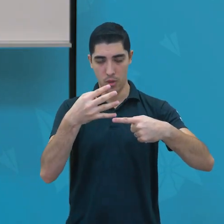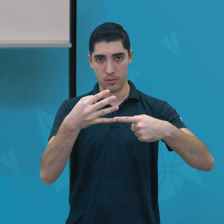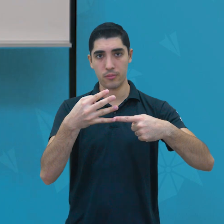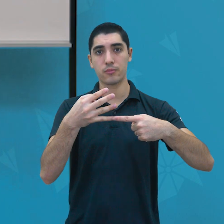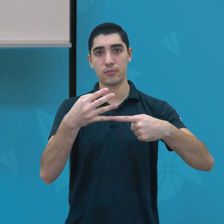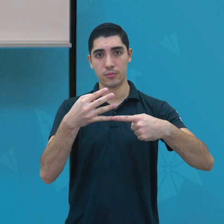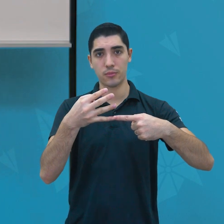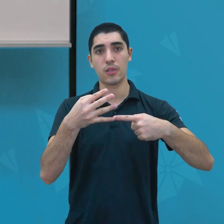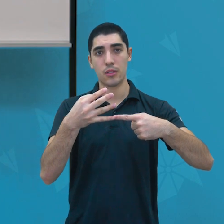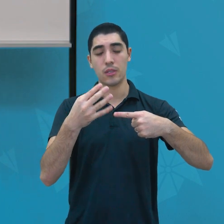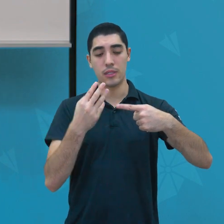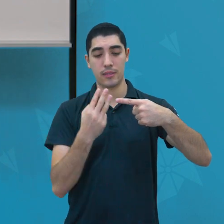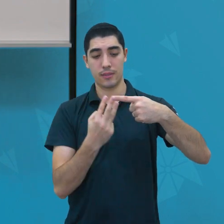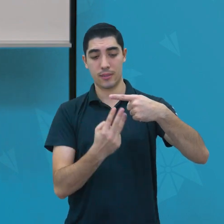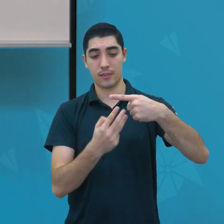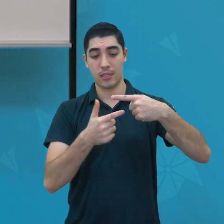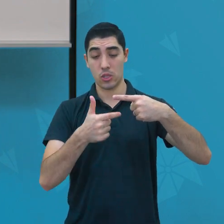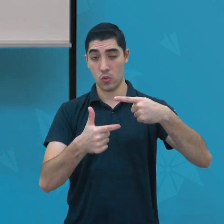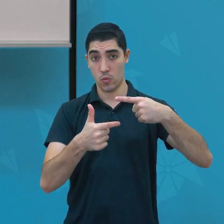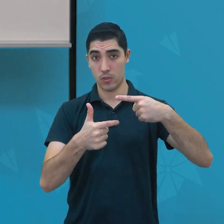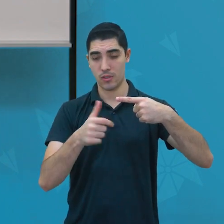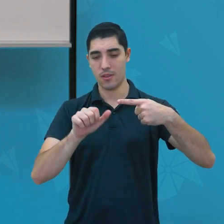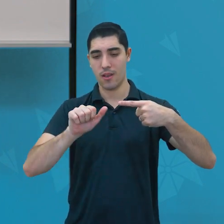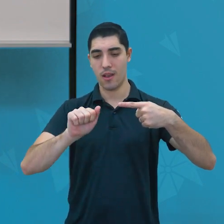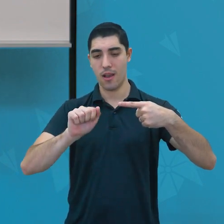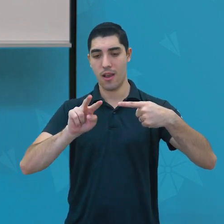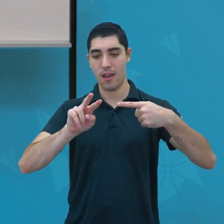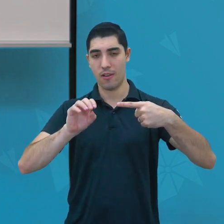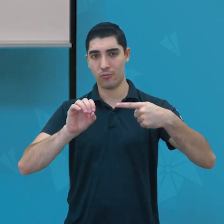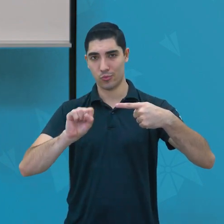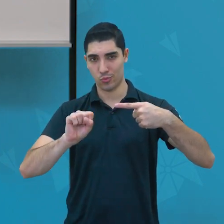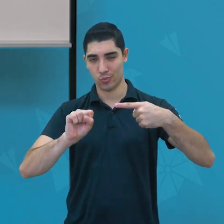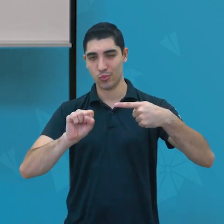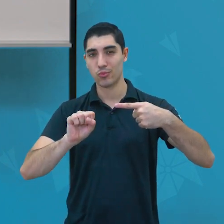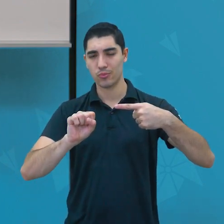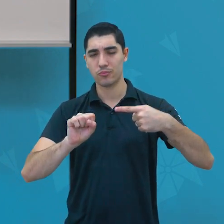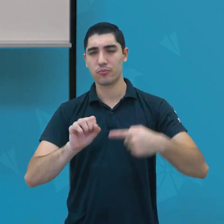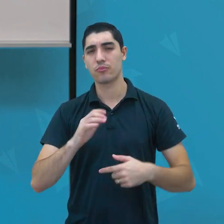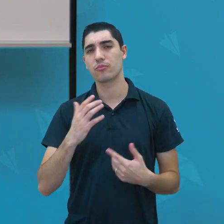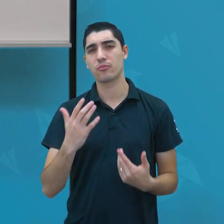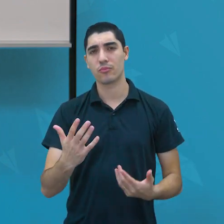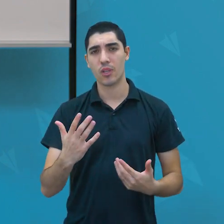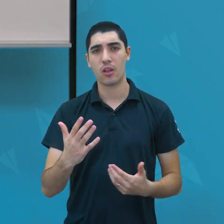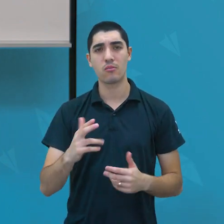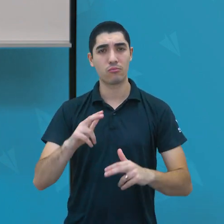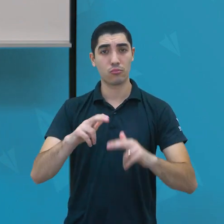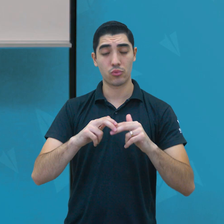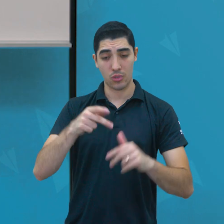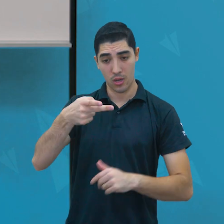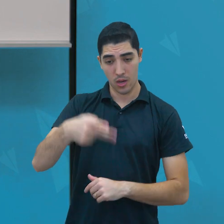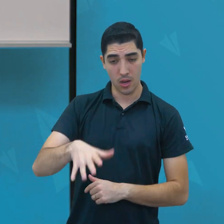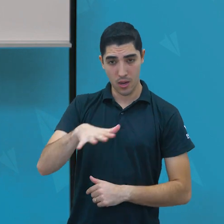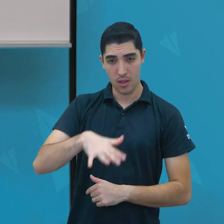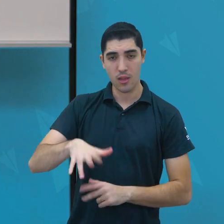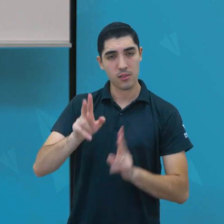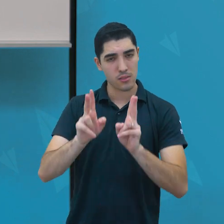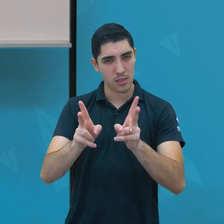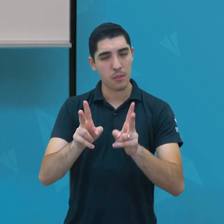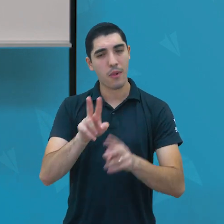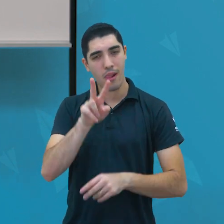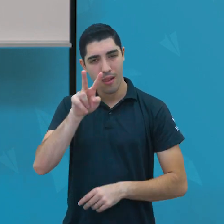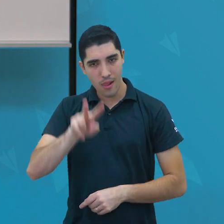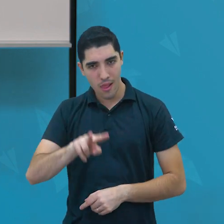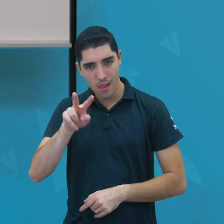24, 32 avos. Tá? Nessa sequência que nós lemos, aqui no ocidente nós lemos então da esquerda